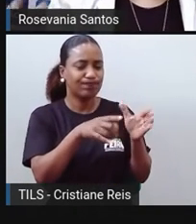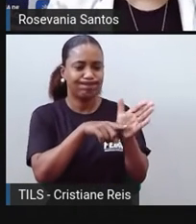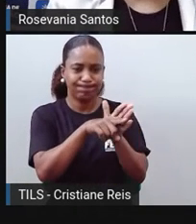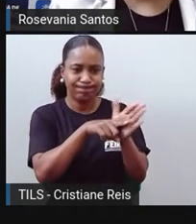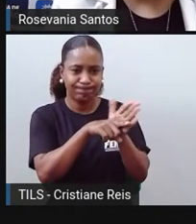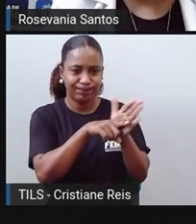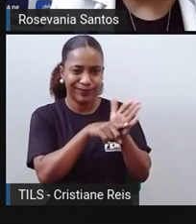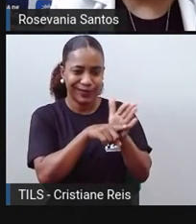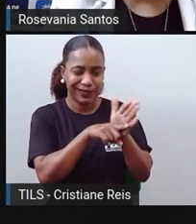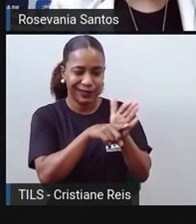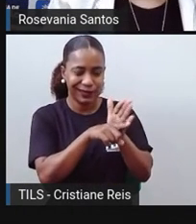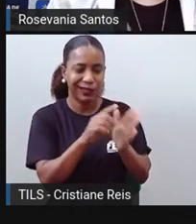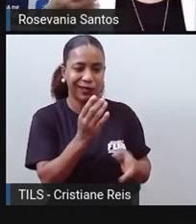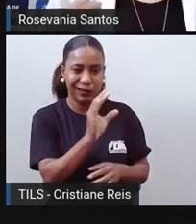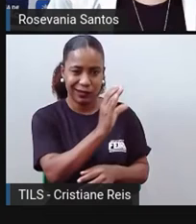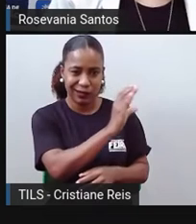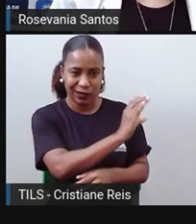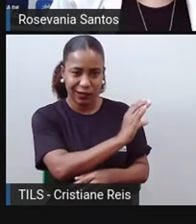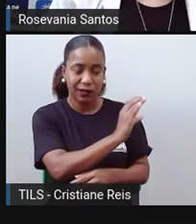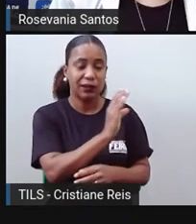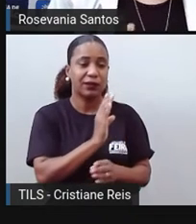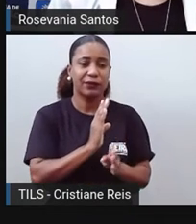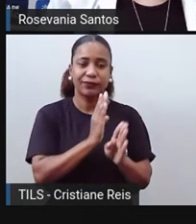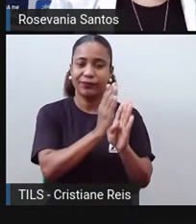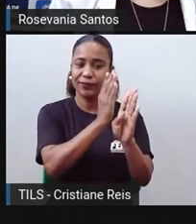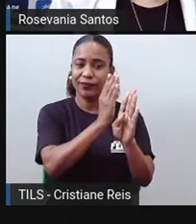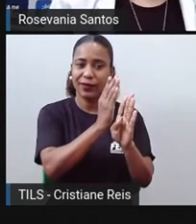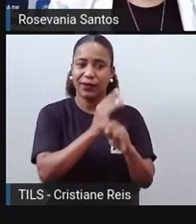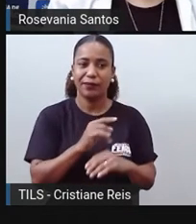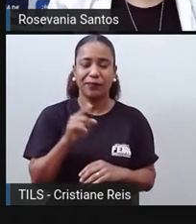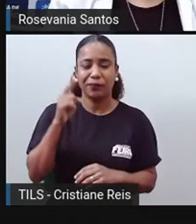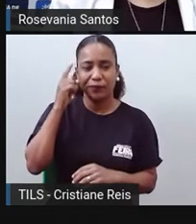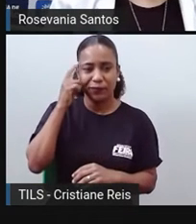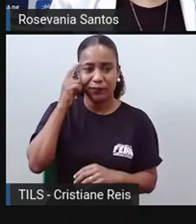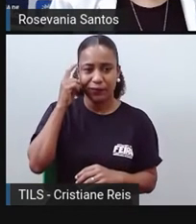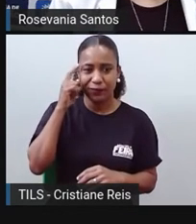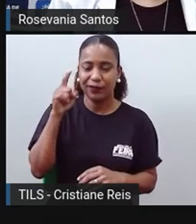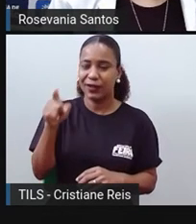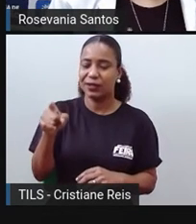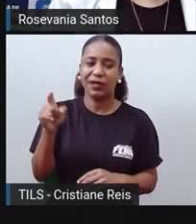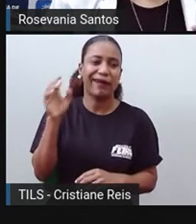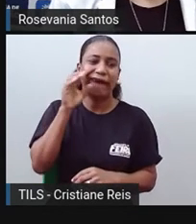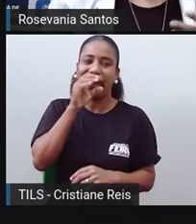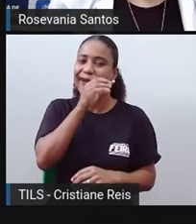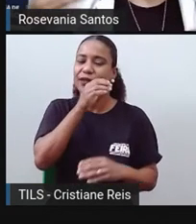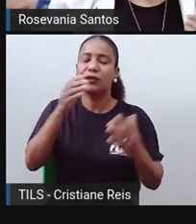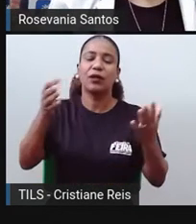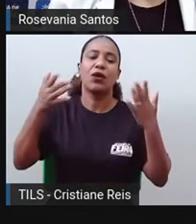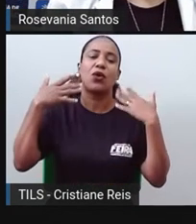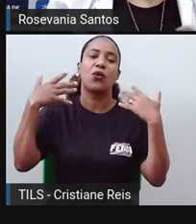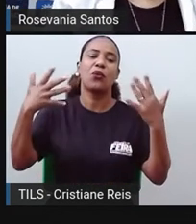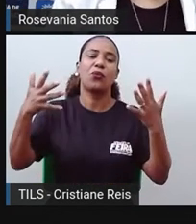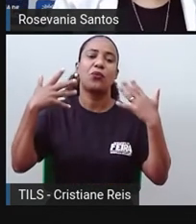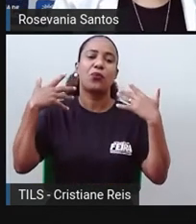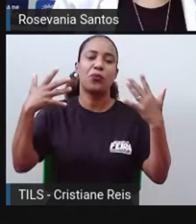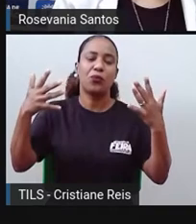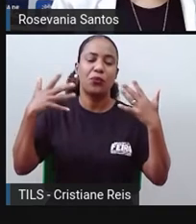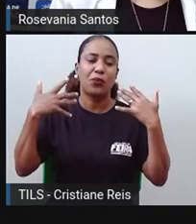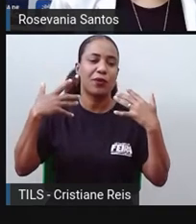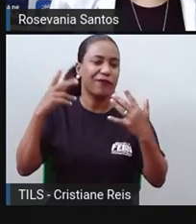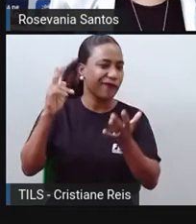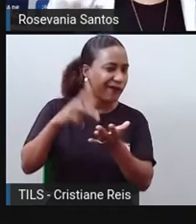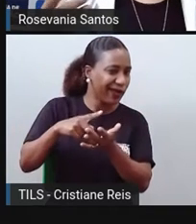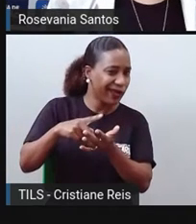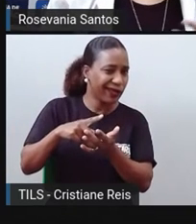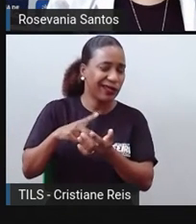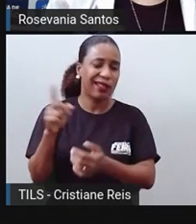uma outra explicação para isso, que não é essa questão do aumento, né, das temperaturas, ou seja, desse aquecimento exagerado, né, do